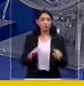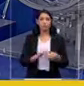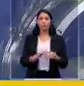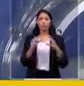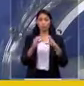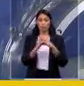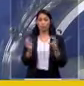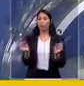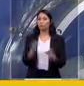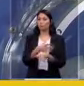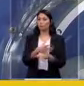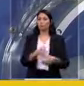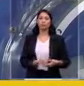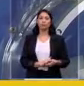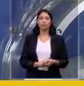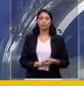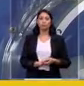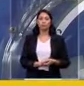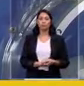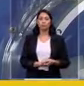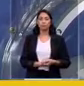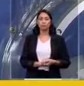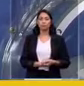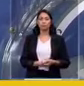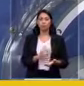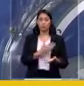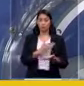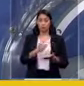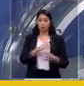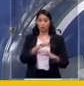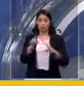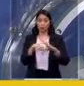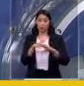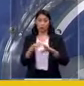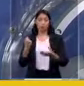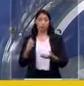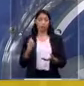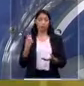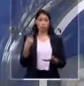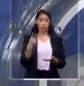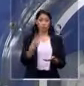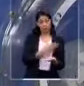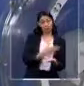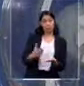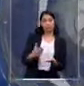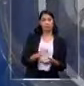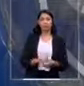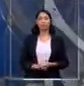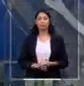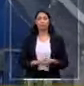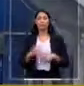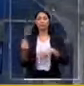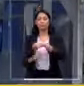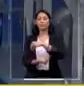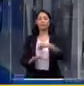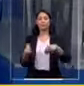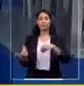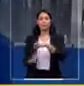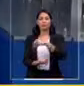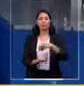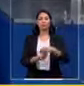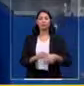posicionadas. Começando então pelo globo número 2. Tudo pronto? Valendo! Globo